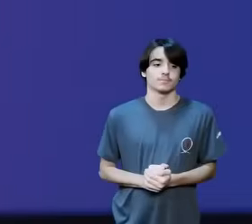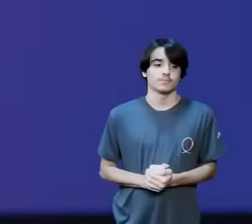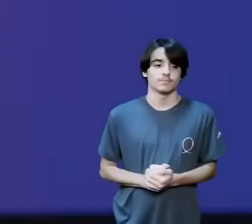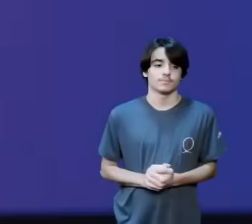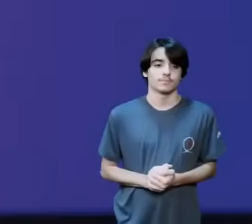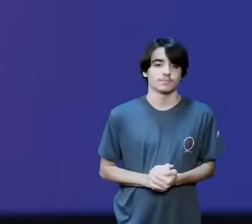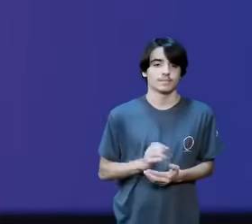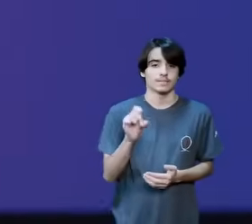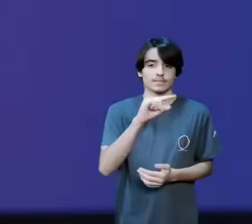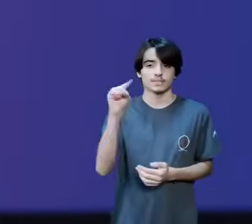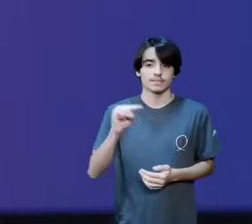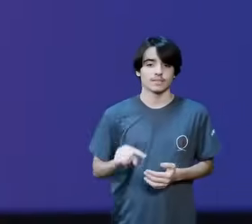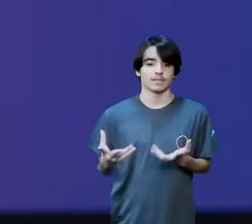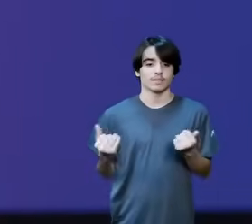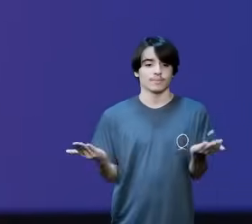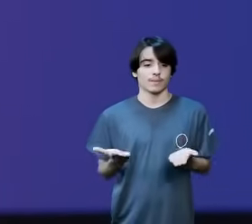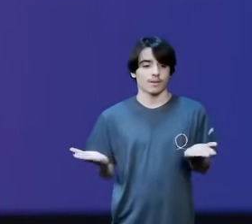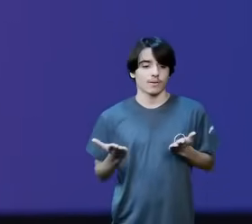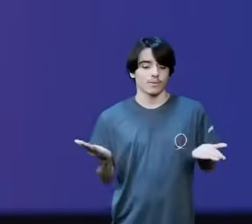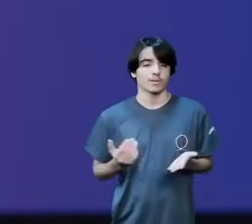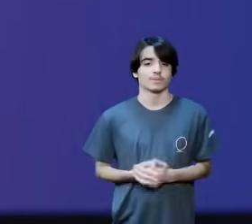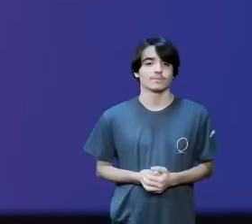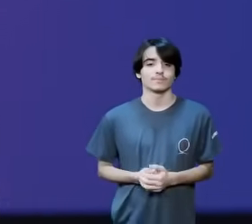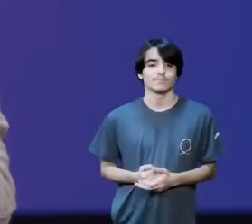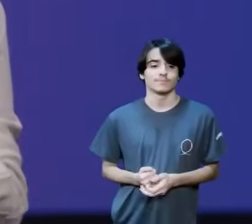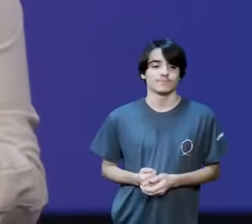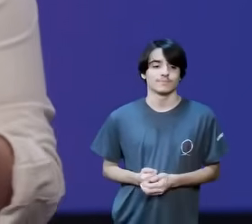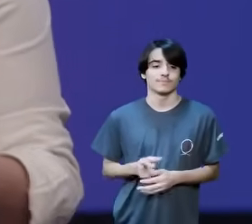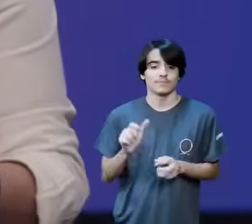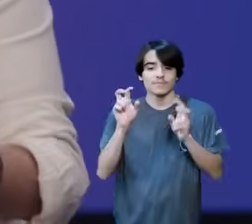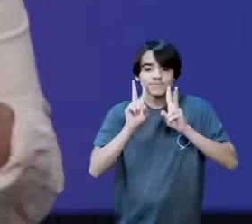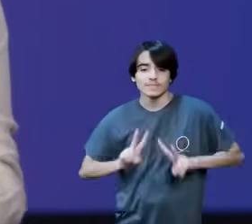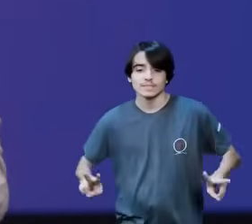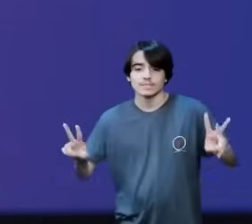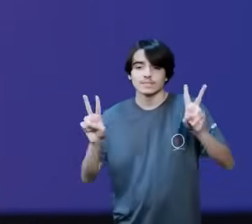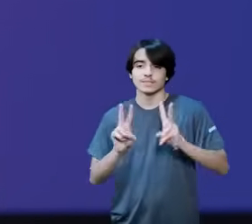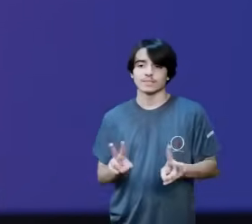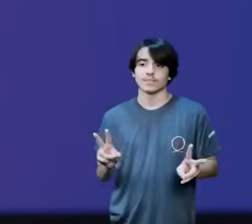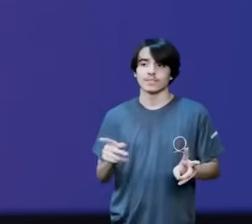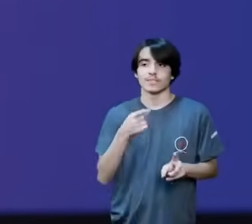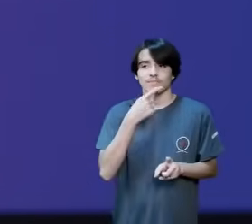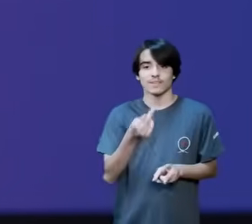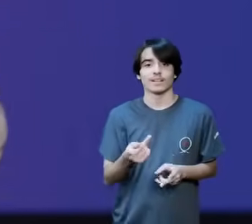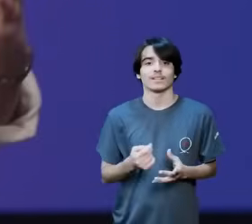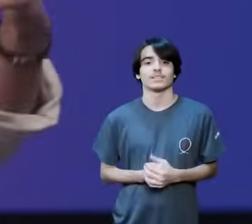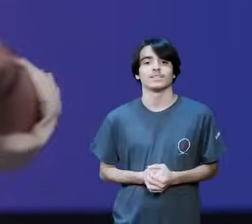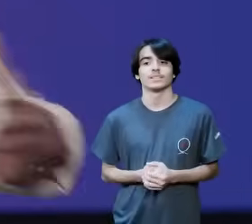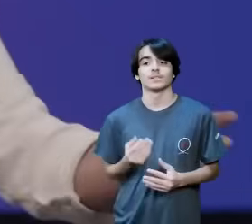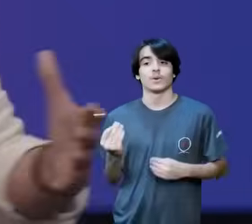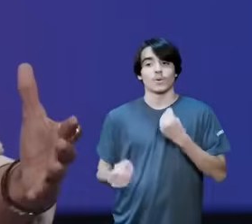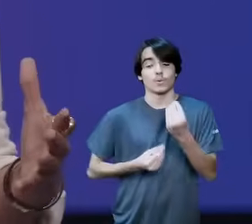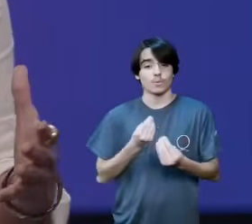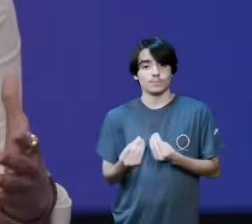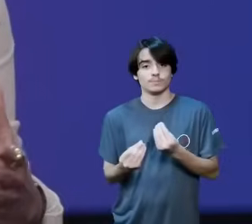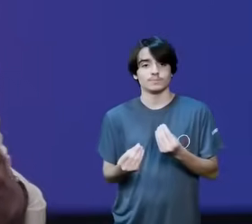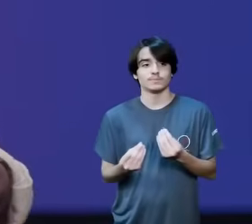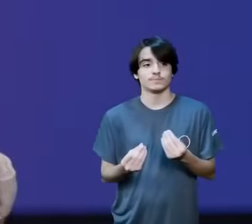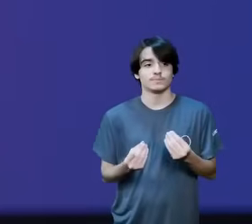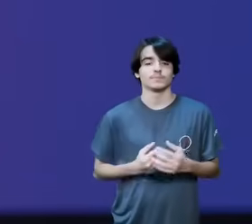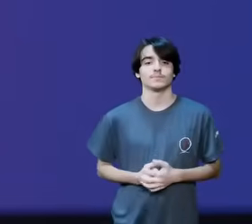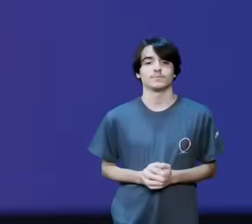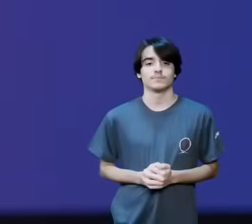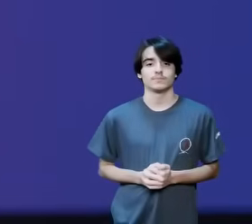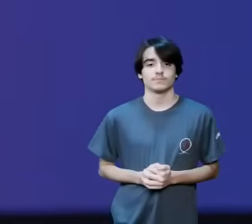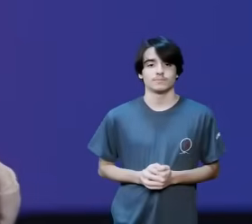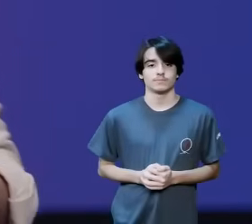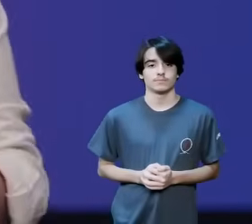a visão que Ezequiel está recebendo agora, é uma visão que fala sobre o seu estado, o estado da condição